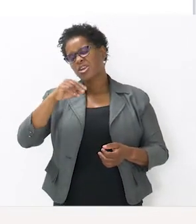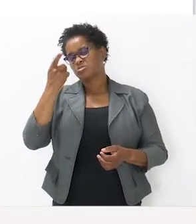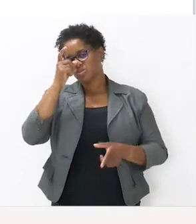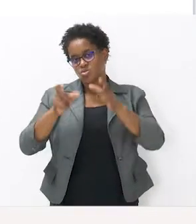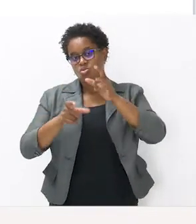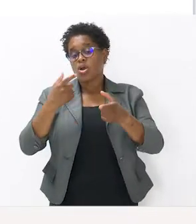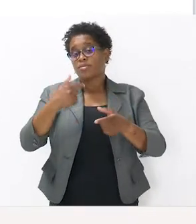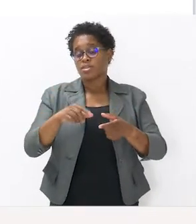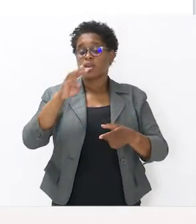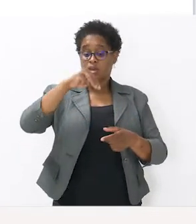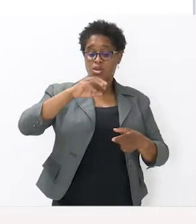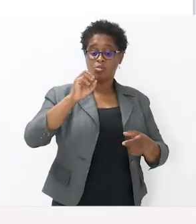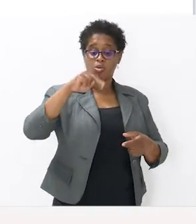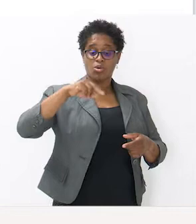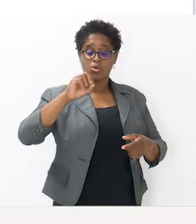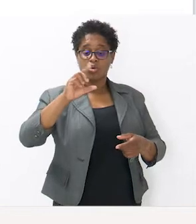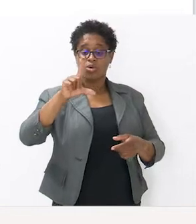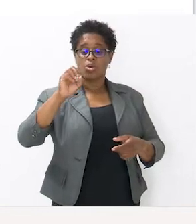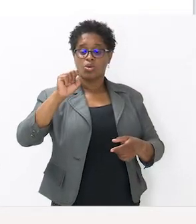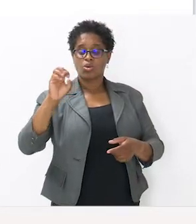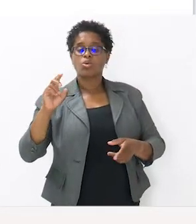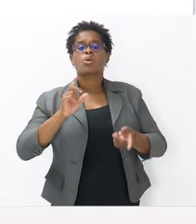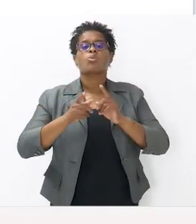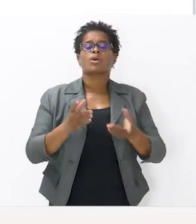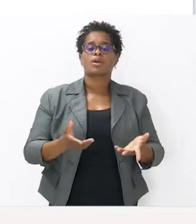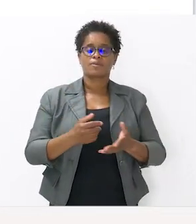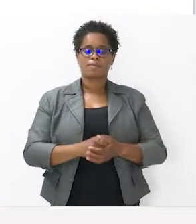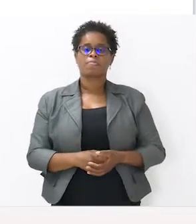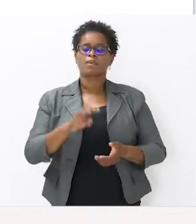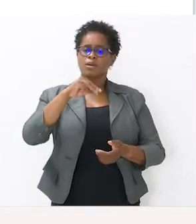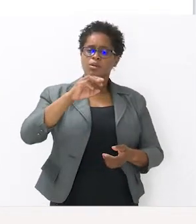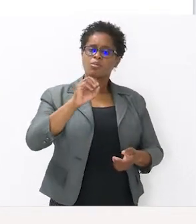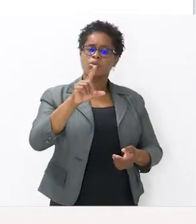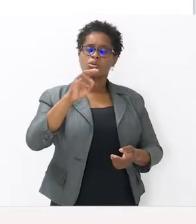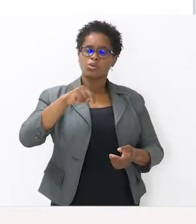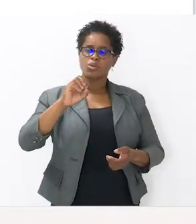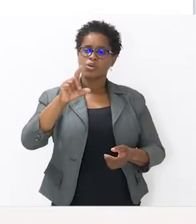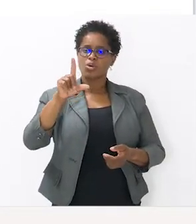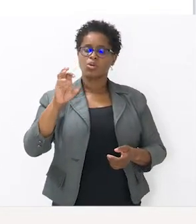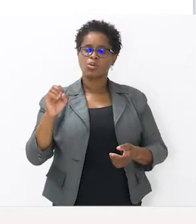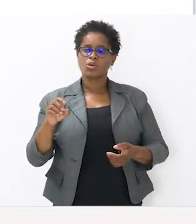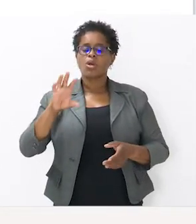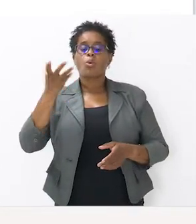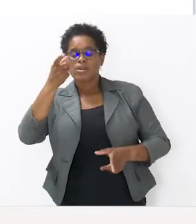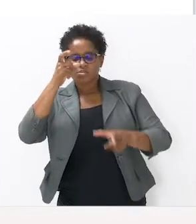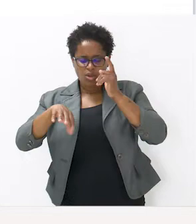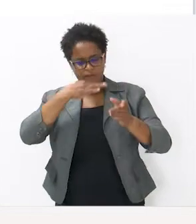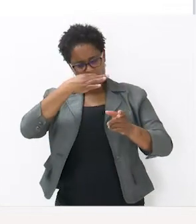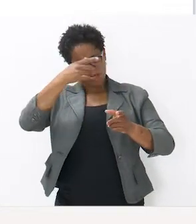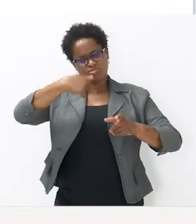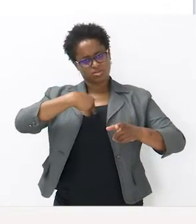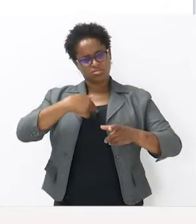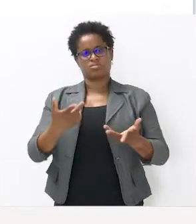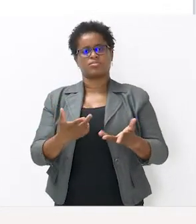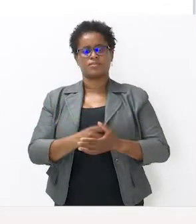E temos monólogo. E o que é um monólogo? Monólogo é quando a pessoa fala consigo mesma.